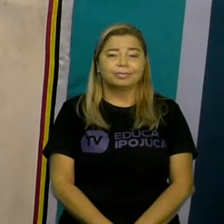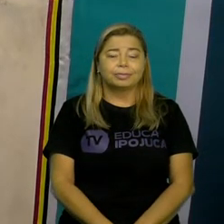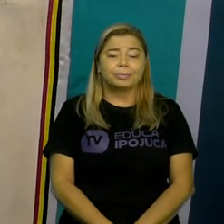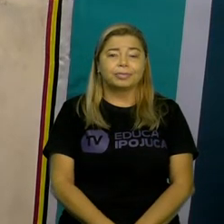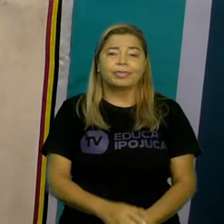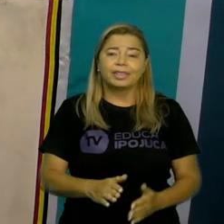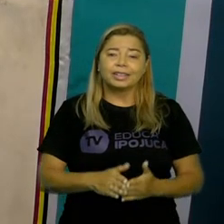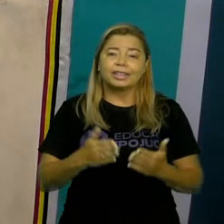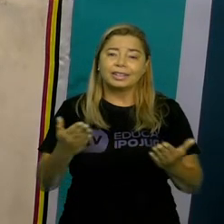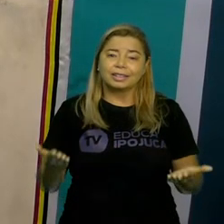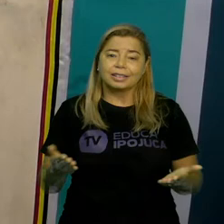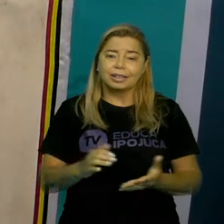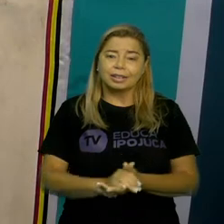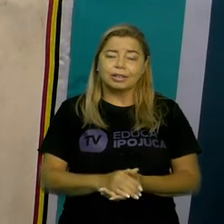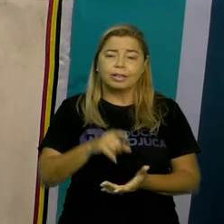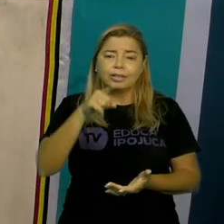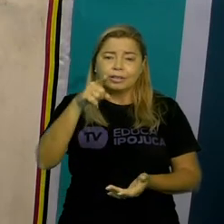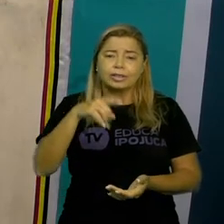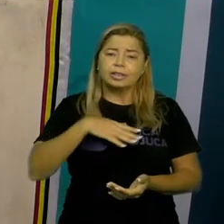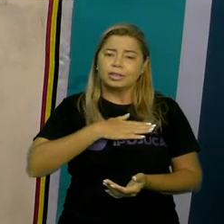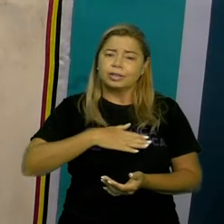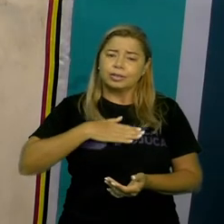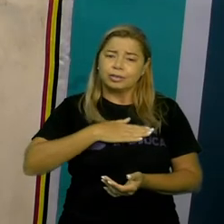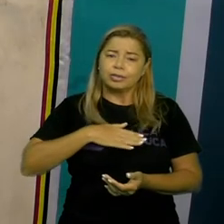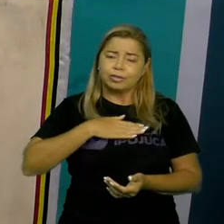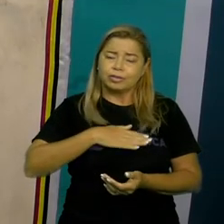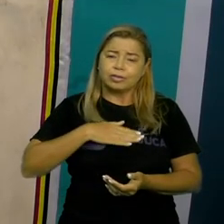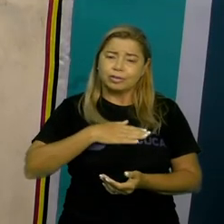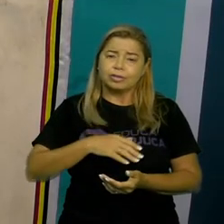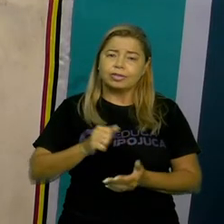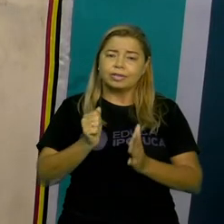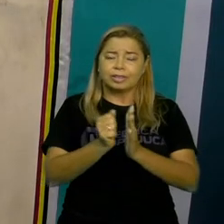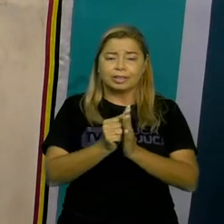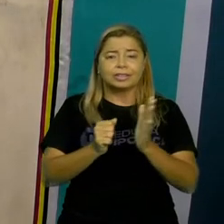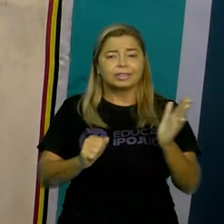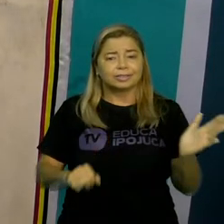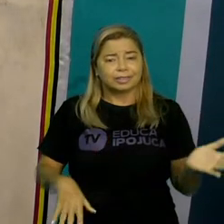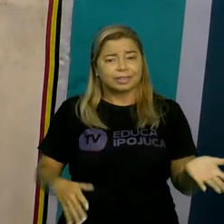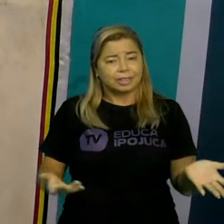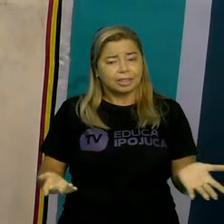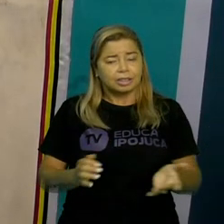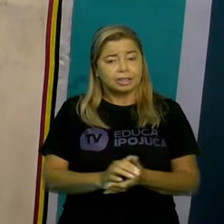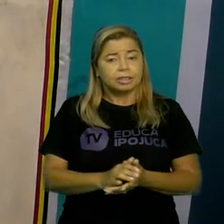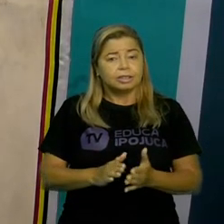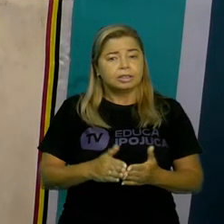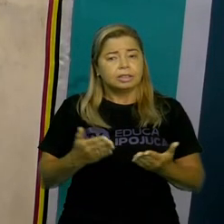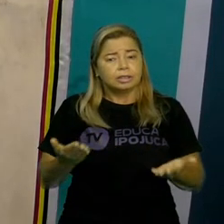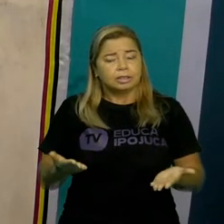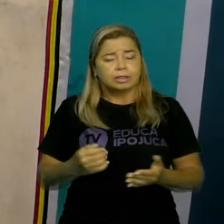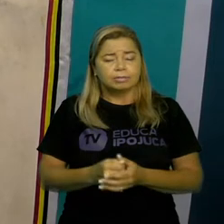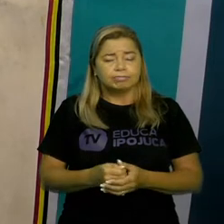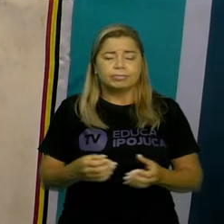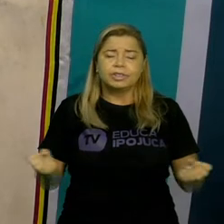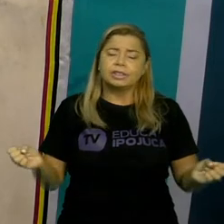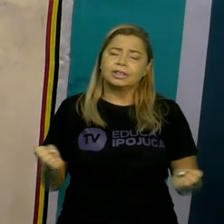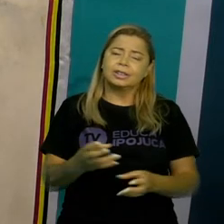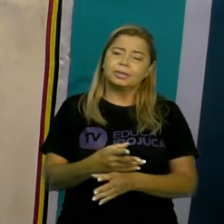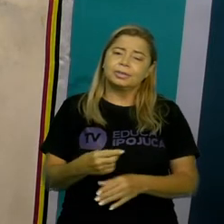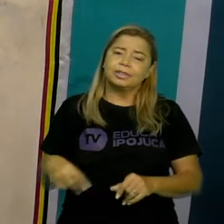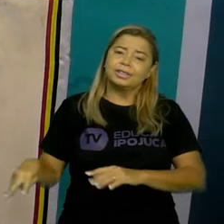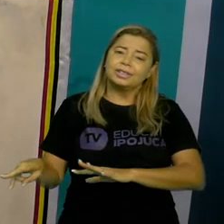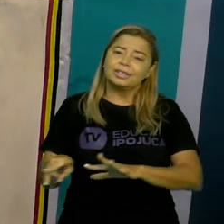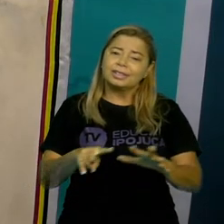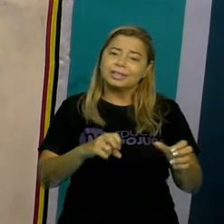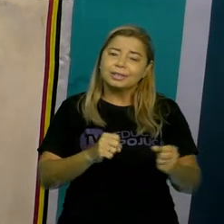E aí, meus amores, quem gostou da nossa atividade de hoje? Estamos fechando mais uma semana com tanta